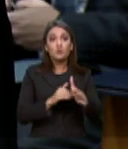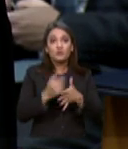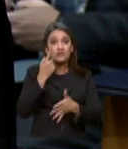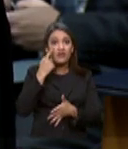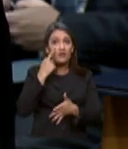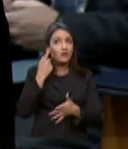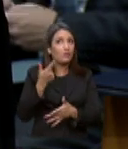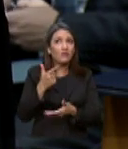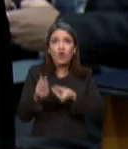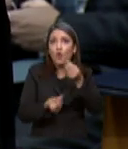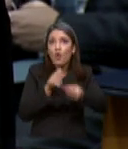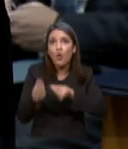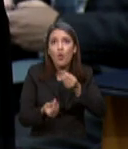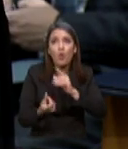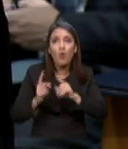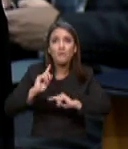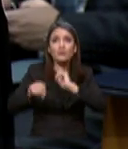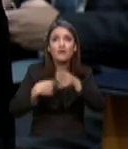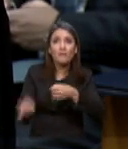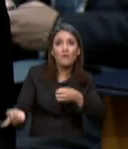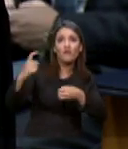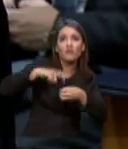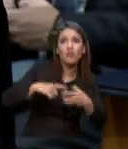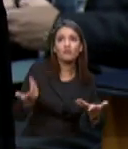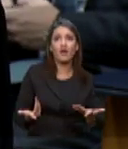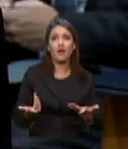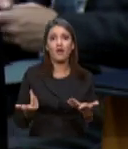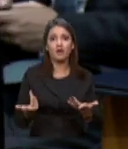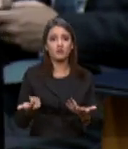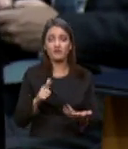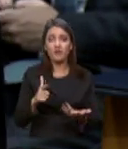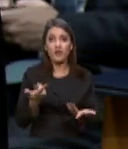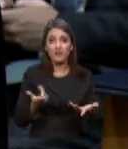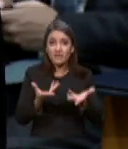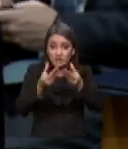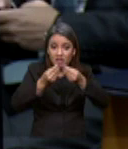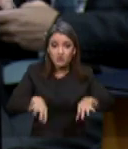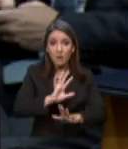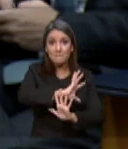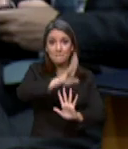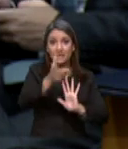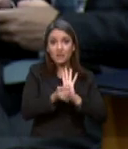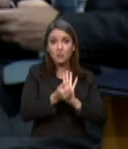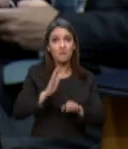são irreversíveis. Estamos destruindo o nosso maior patrimônio, inclusive econômico.